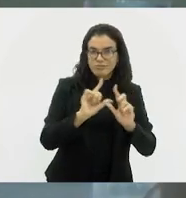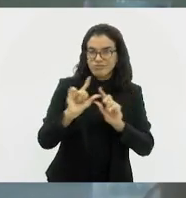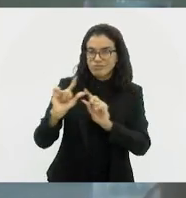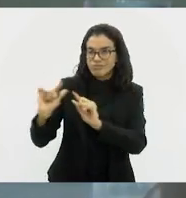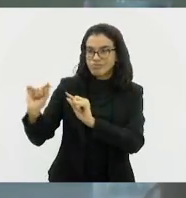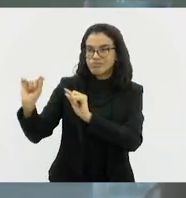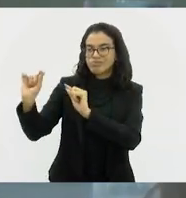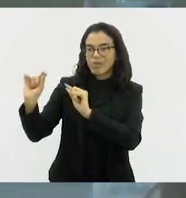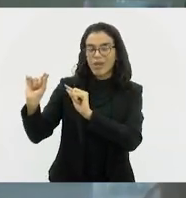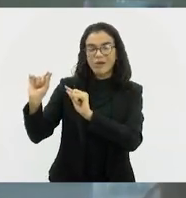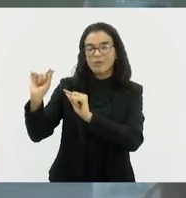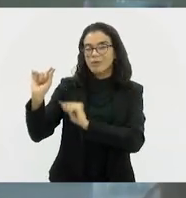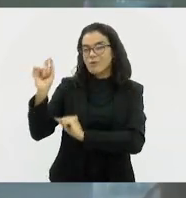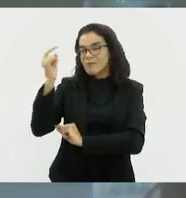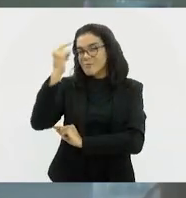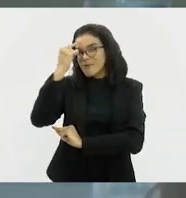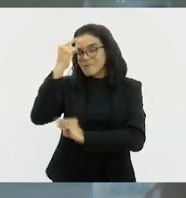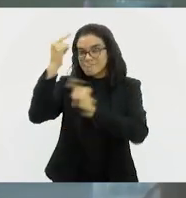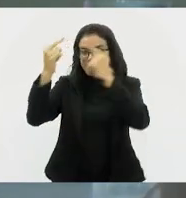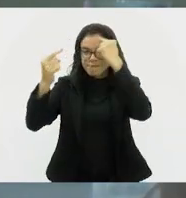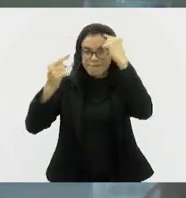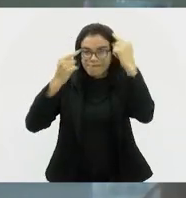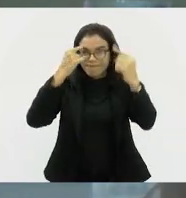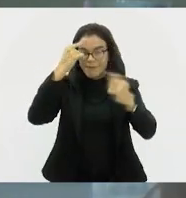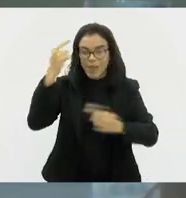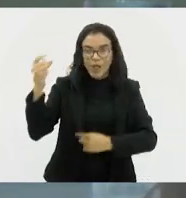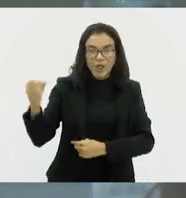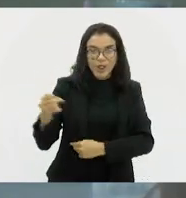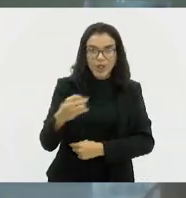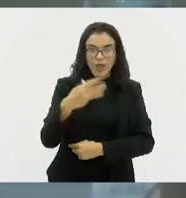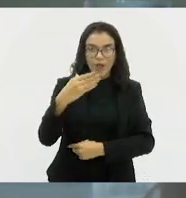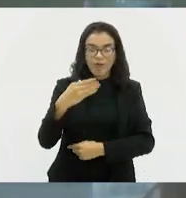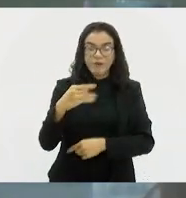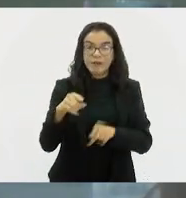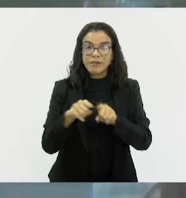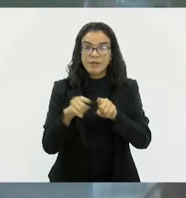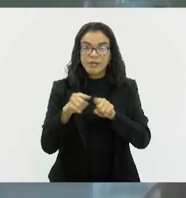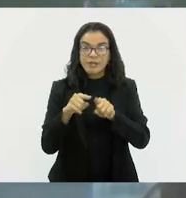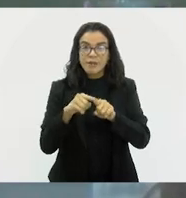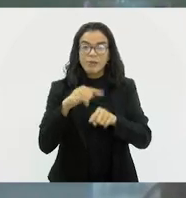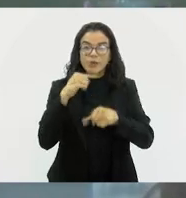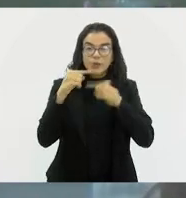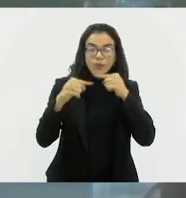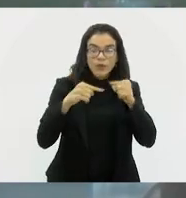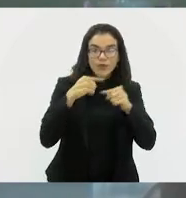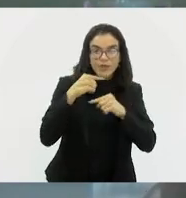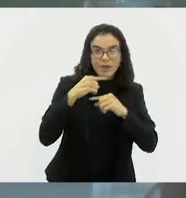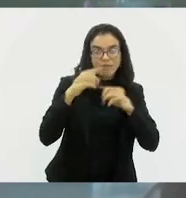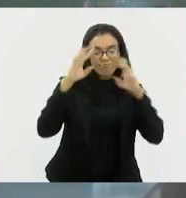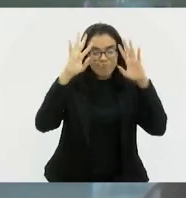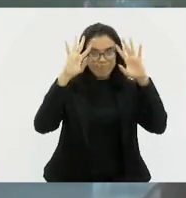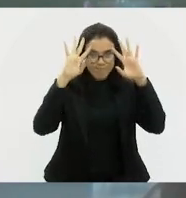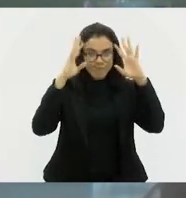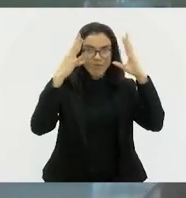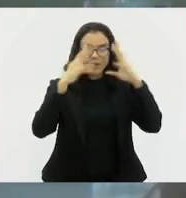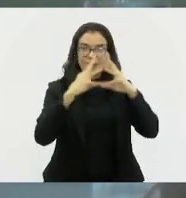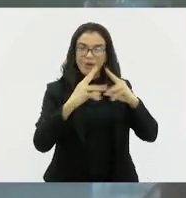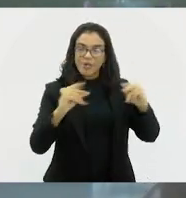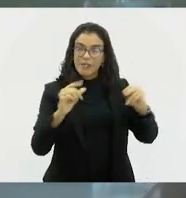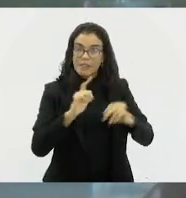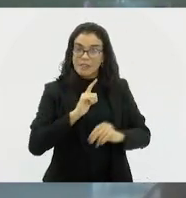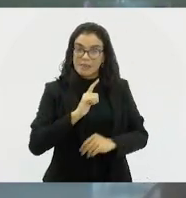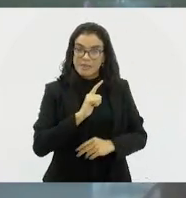novas, com dúvidas tiradas. Por isso, nós convidamos três pessoas especialistas